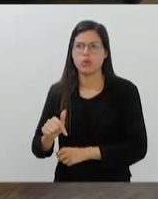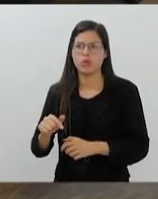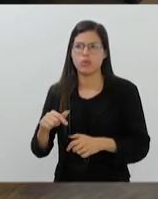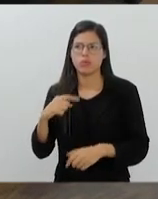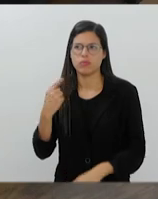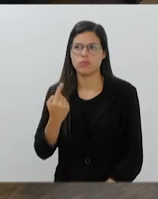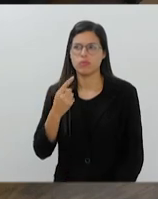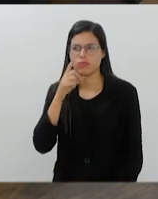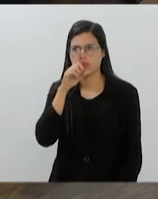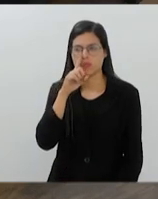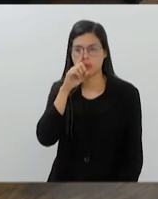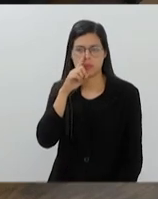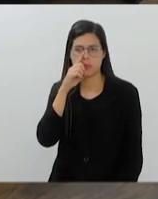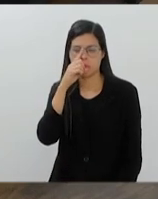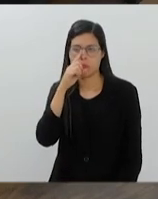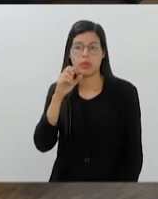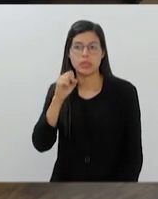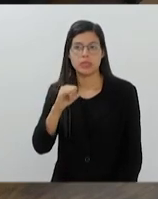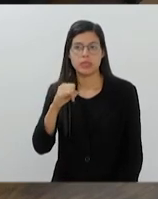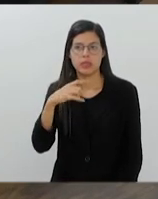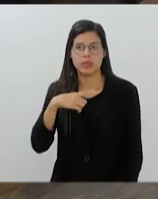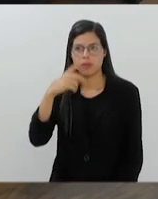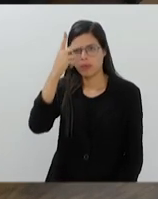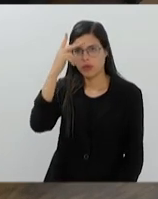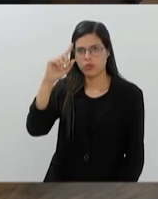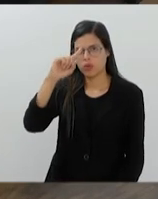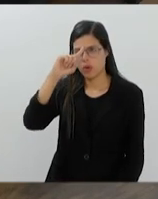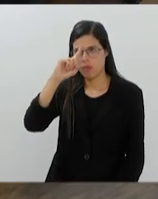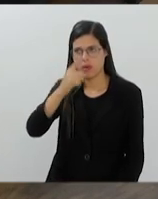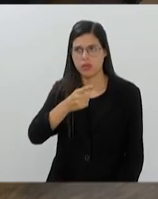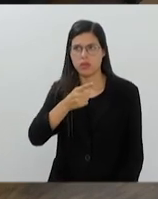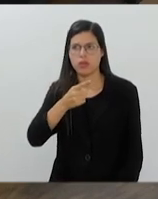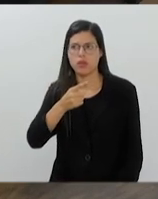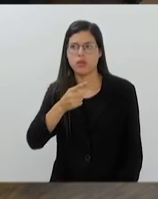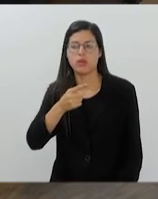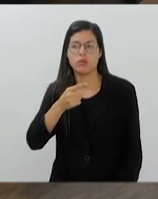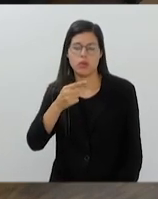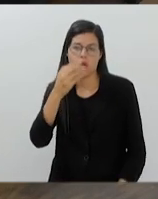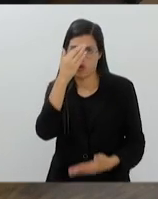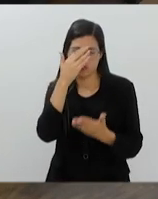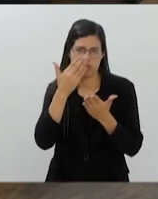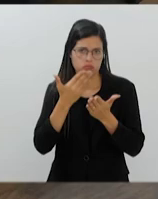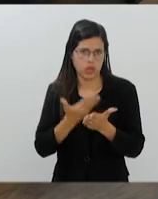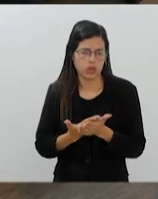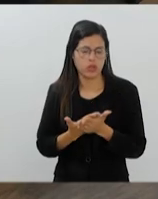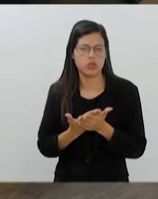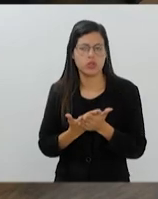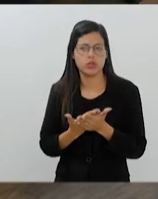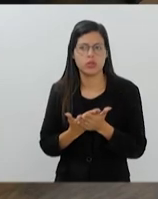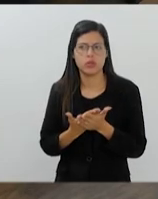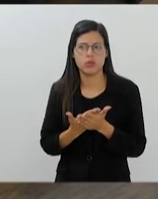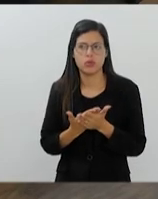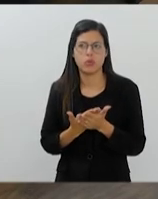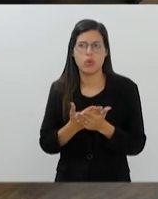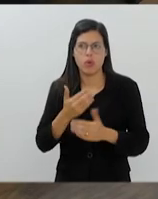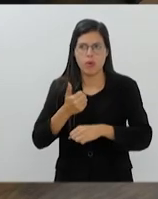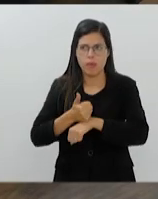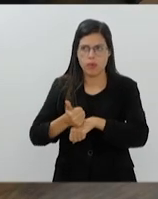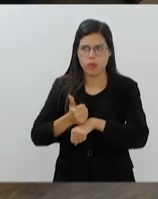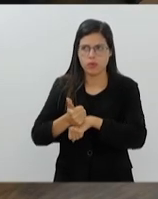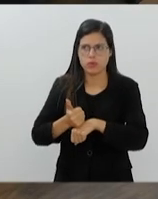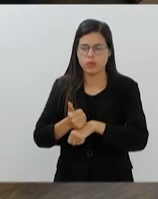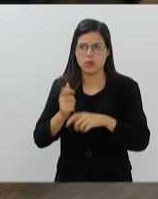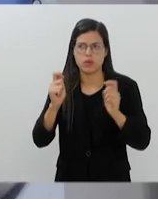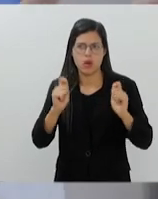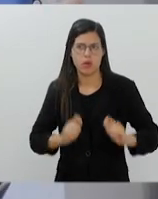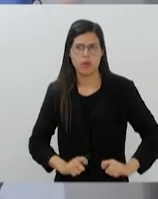lixo se tem alguém que tá mandando a senhora fazer essas coisas porque acredito eu de boa fé que sendo uma profissional competente a senhora não